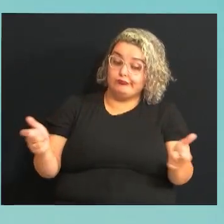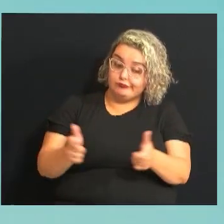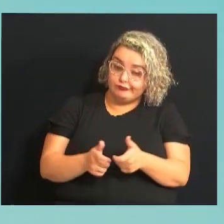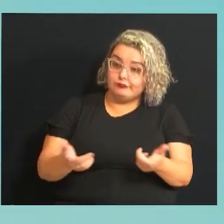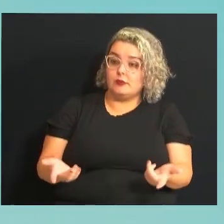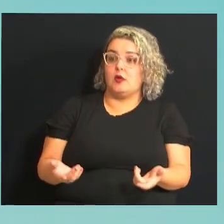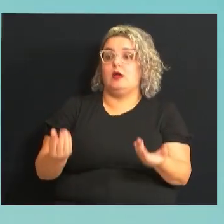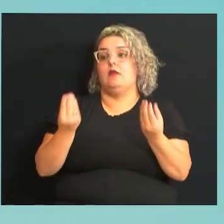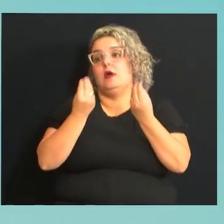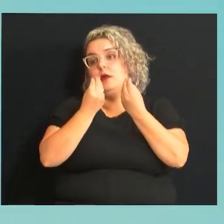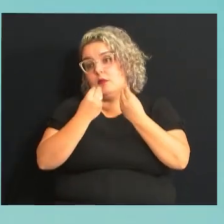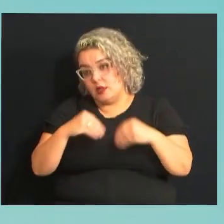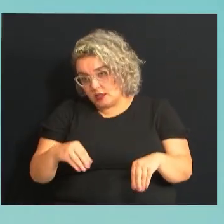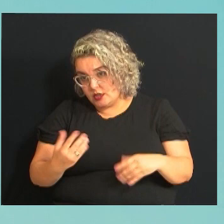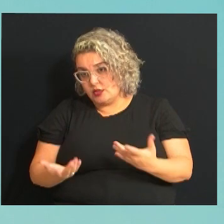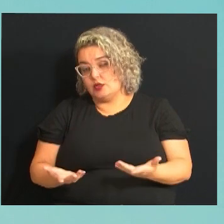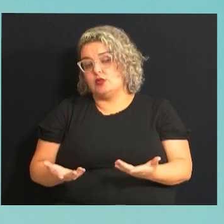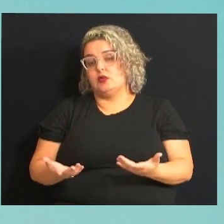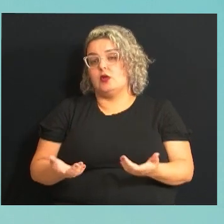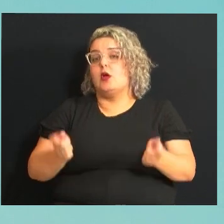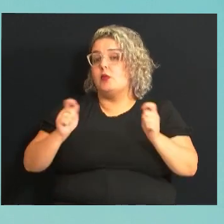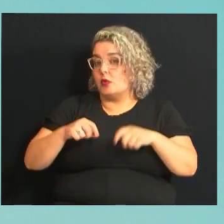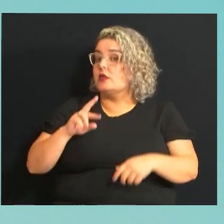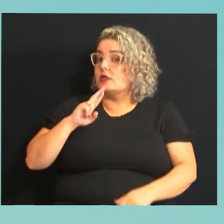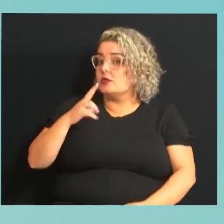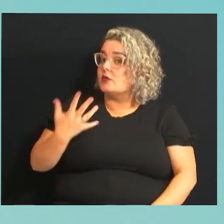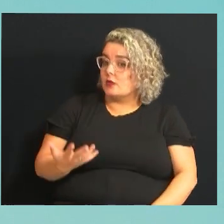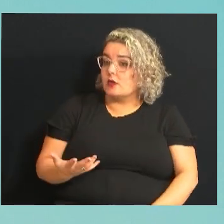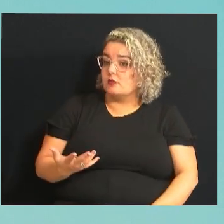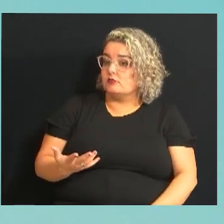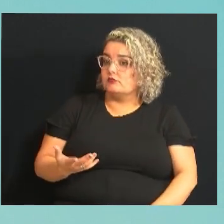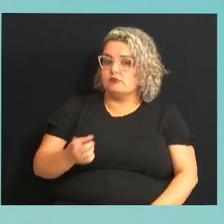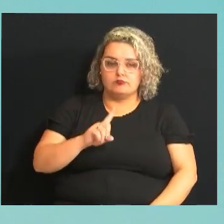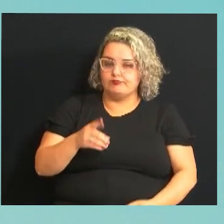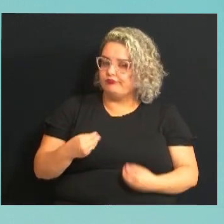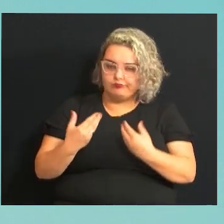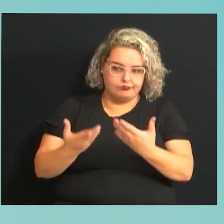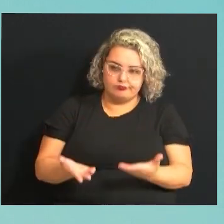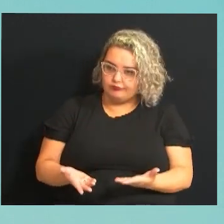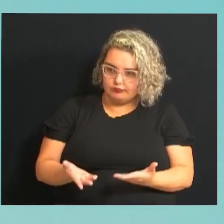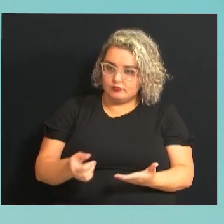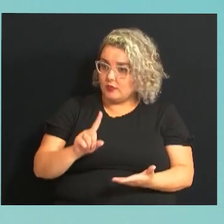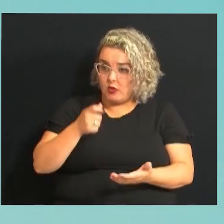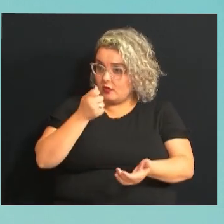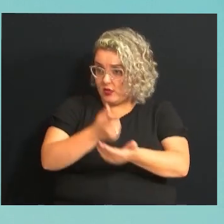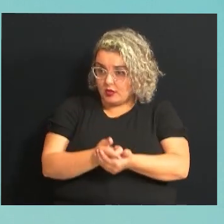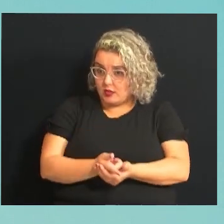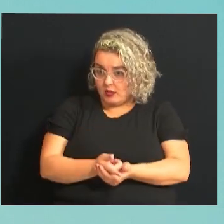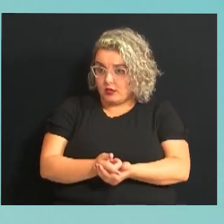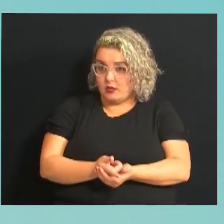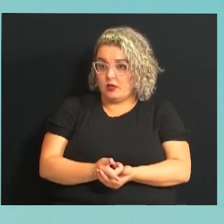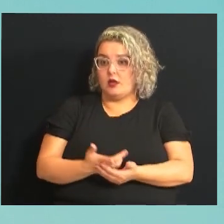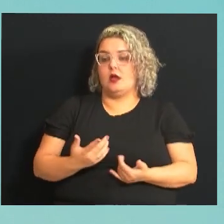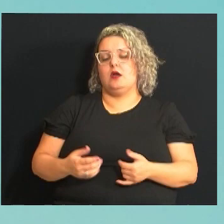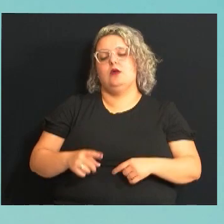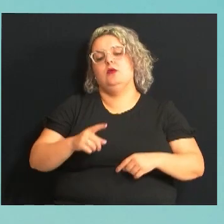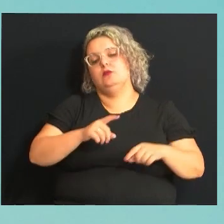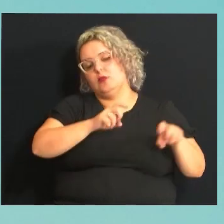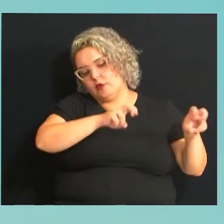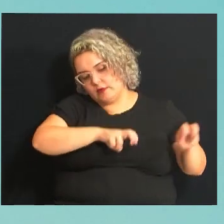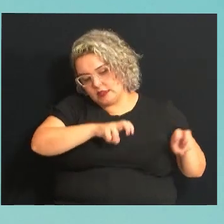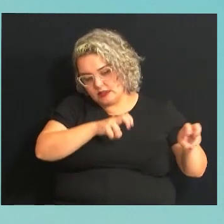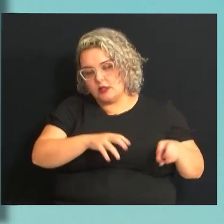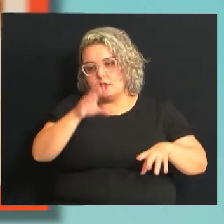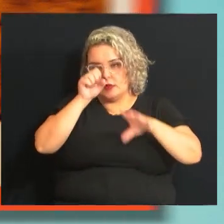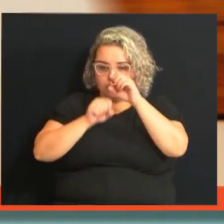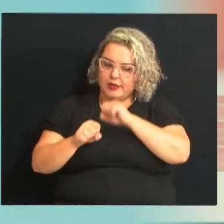gerar mais desperdício, vai apertar cada vez mais margens, vai prejudicar, né, o potencial resultado, ele nem traz.